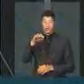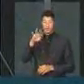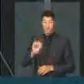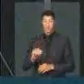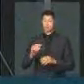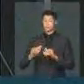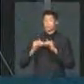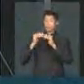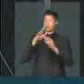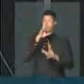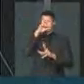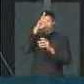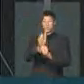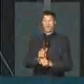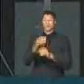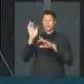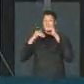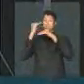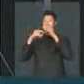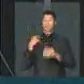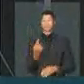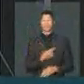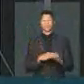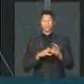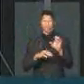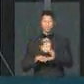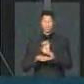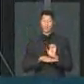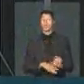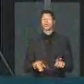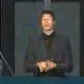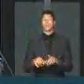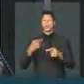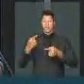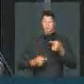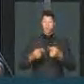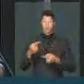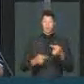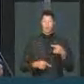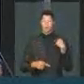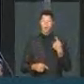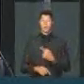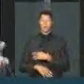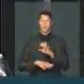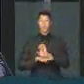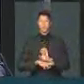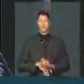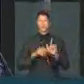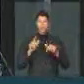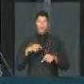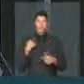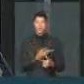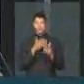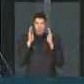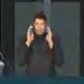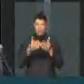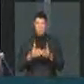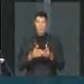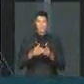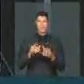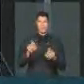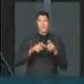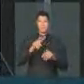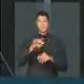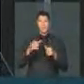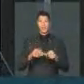uma grande alavanca forte de desenvolvimento do nosso Estado e a política do nosso Estado, que é a nossa vocação para a agricultura,